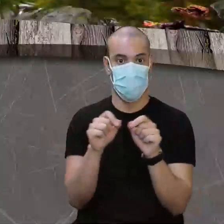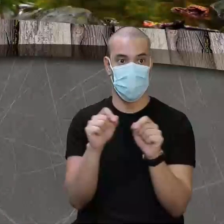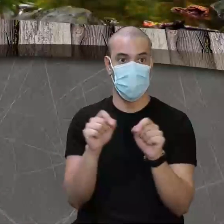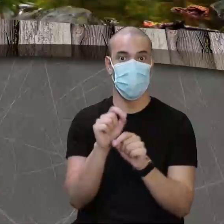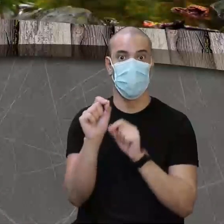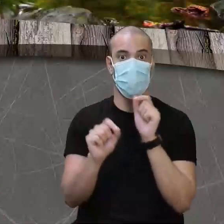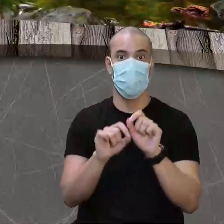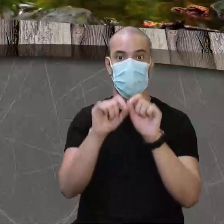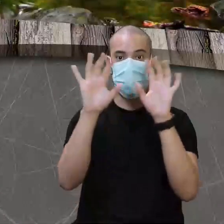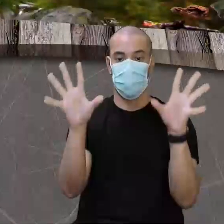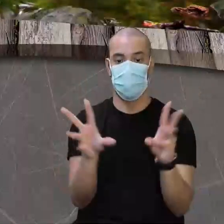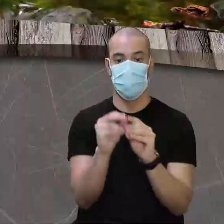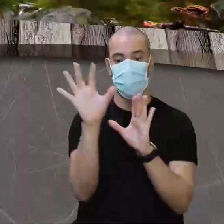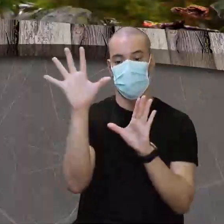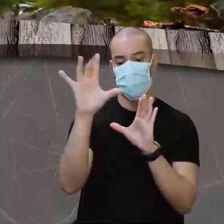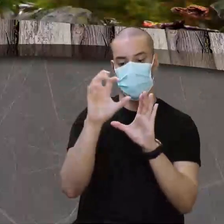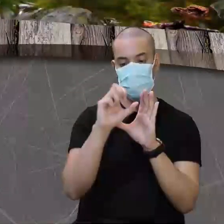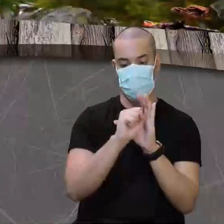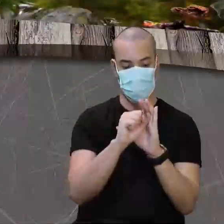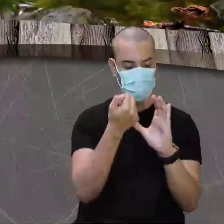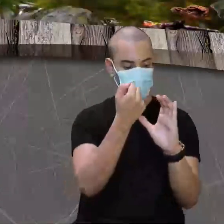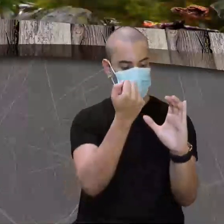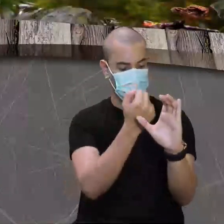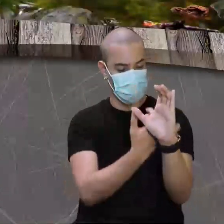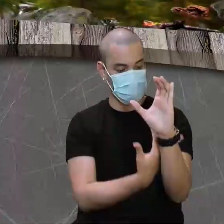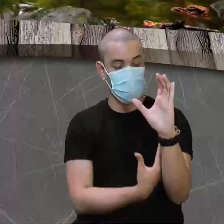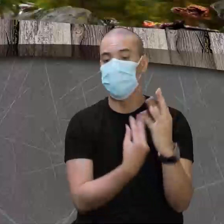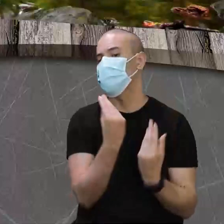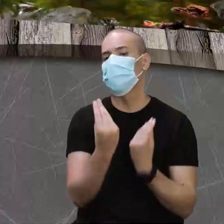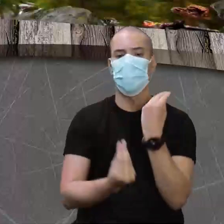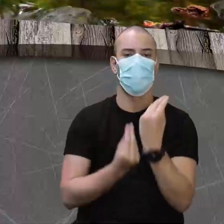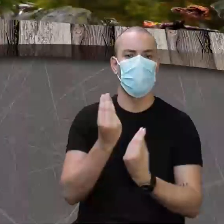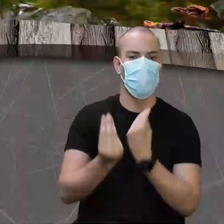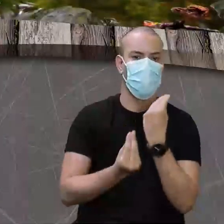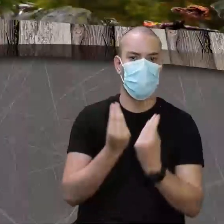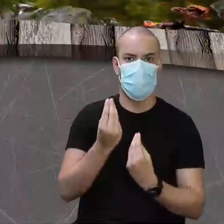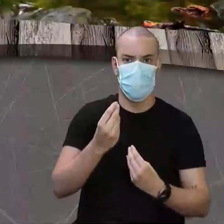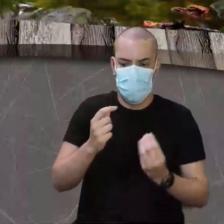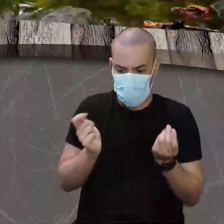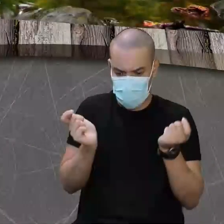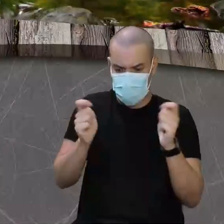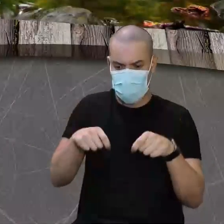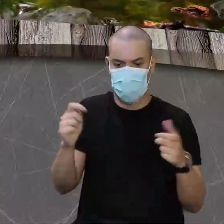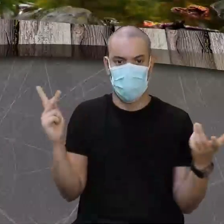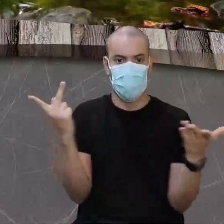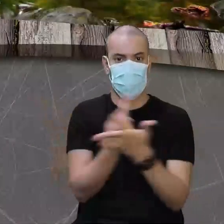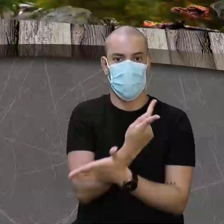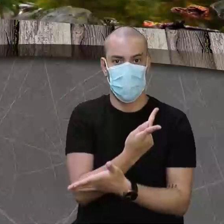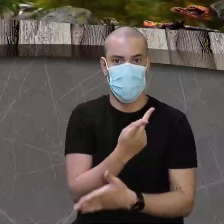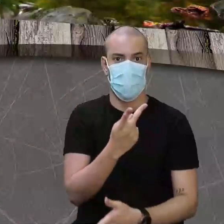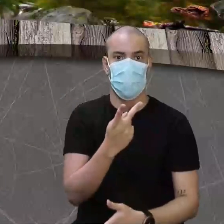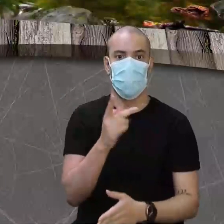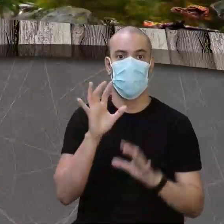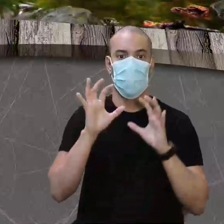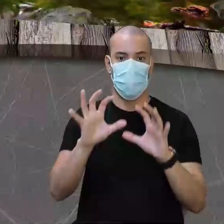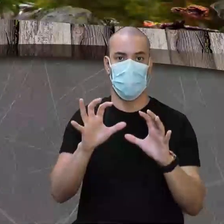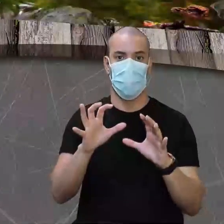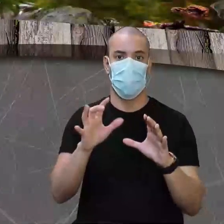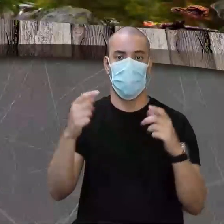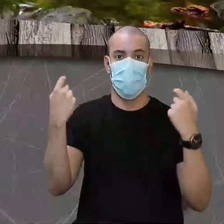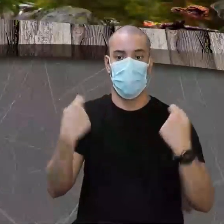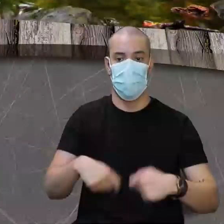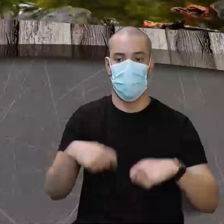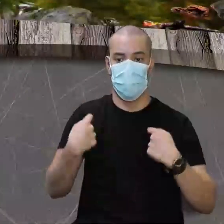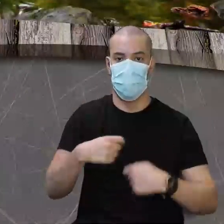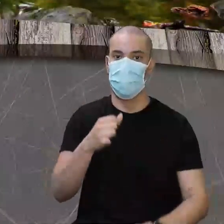fotossíntese. Como que esses organismos, né, conseguem realizar a fotossíntese? Eles vão precisar